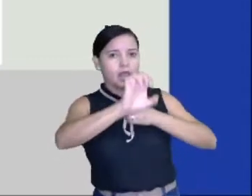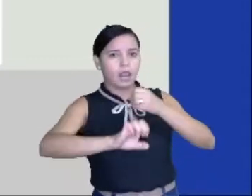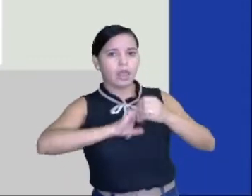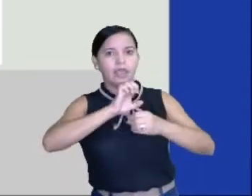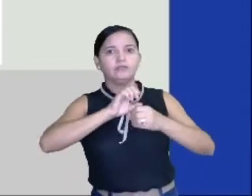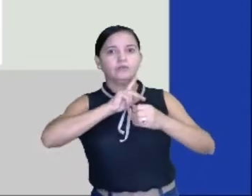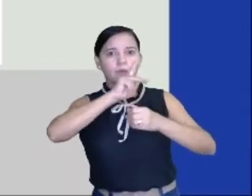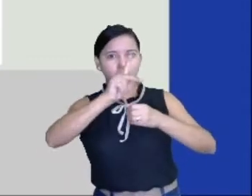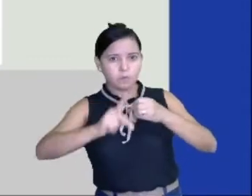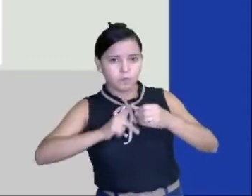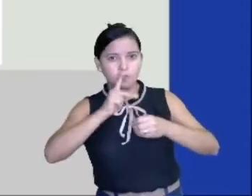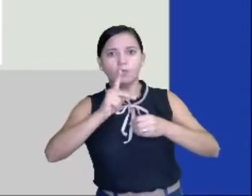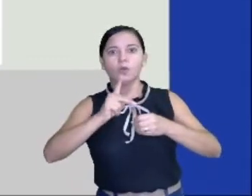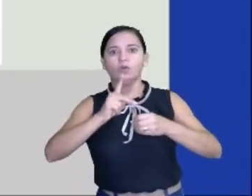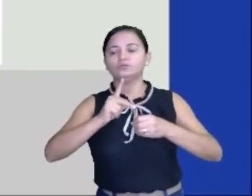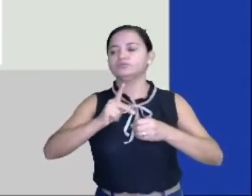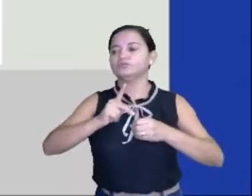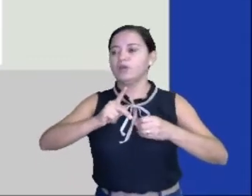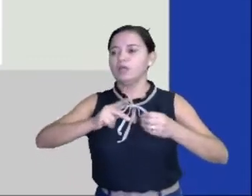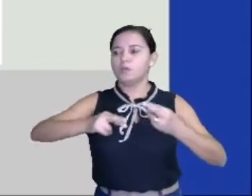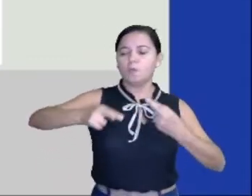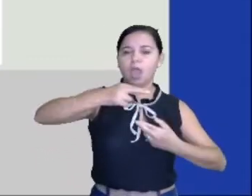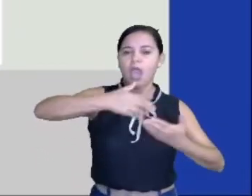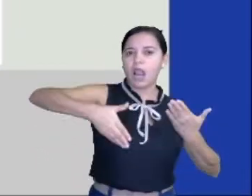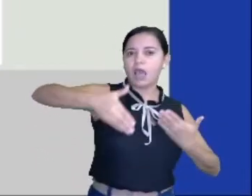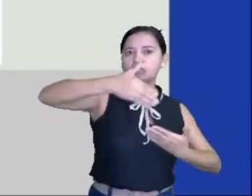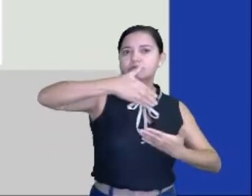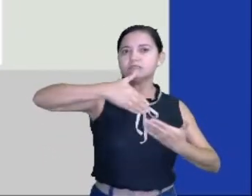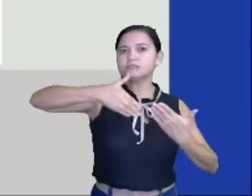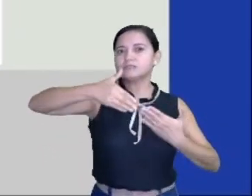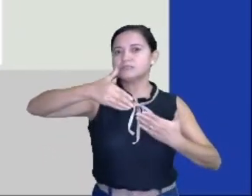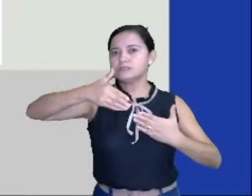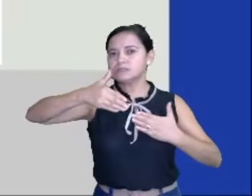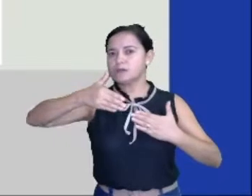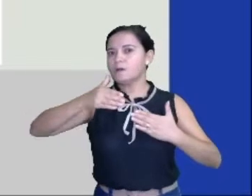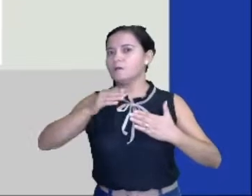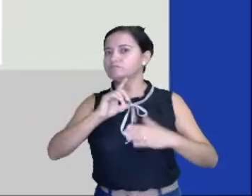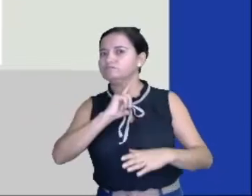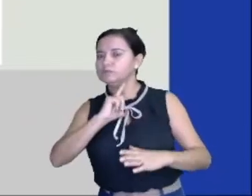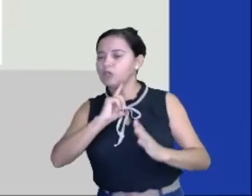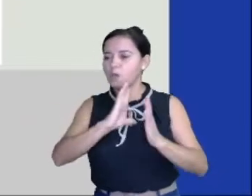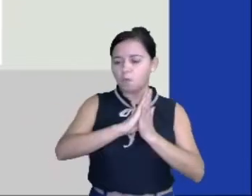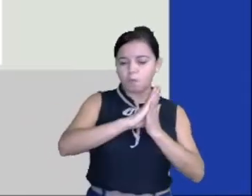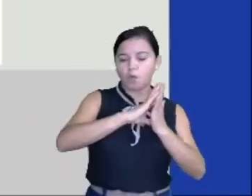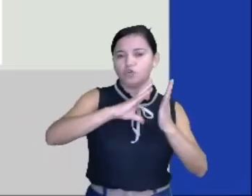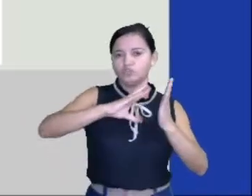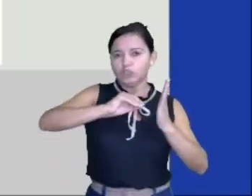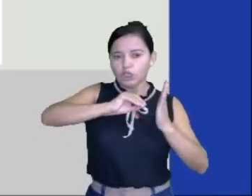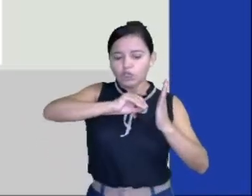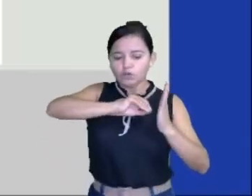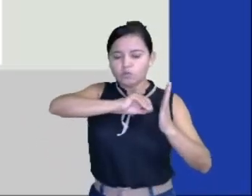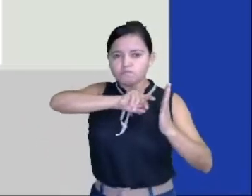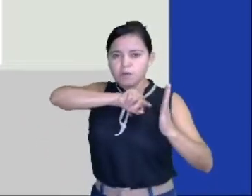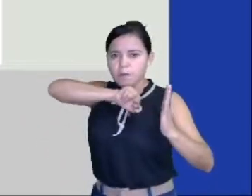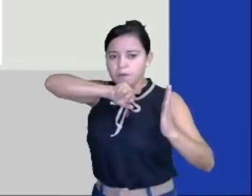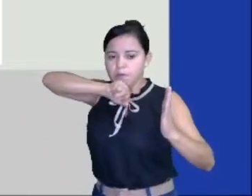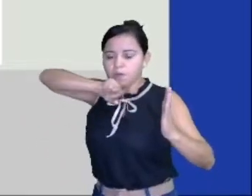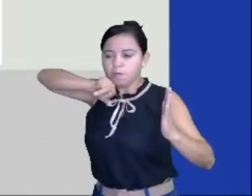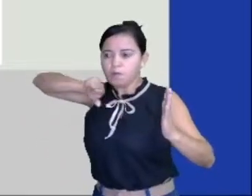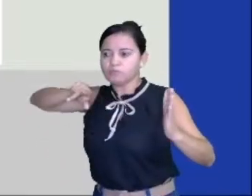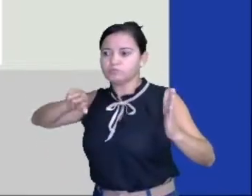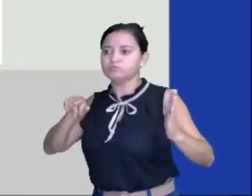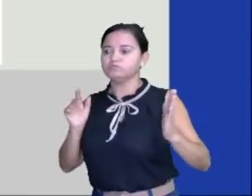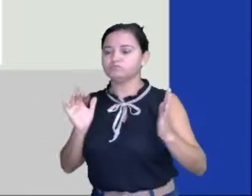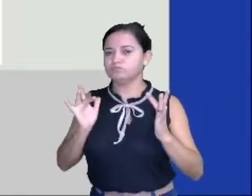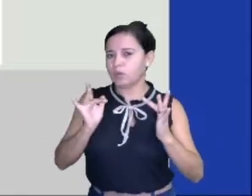um modelo que é uma relação íntima, né? Um diálogo entre o modelo do próprio Rutherford